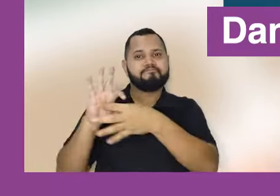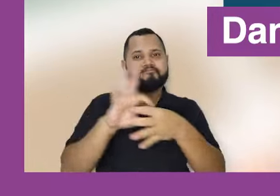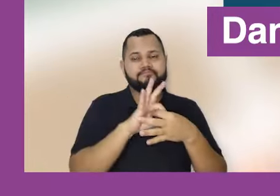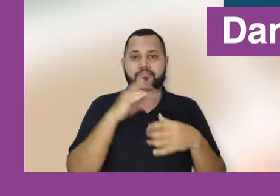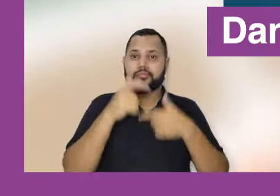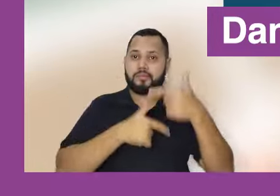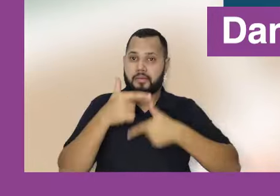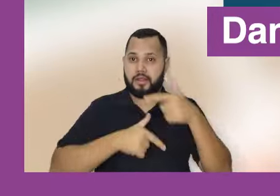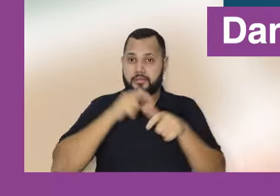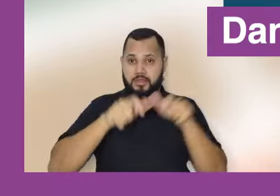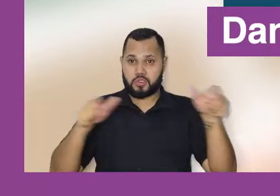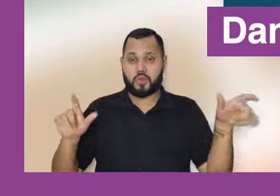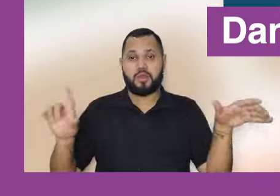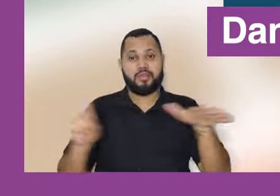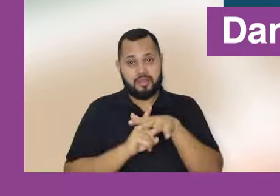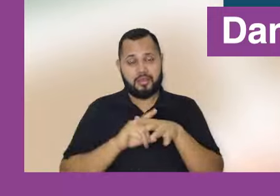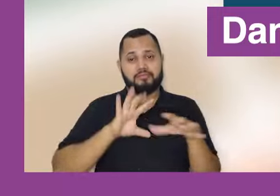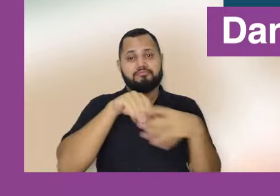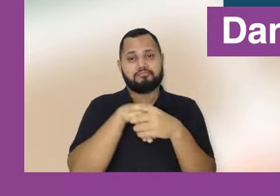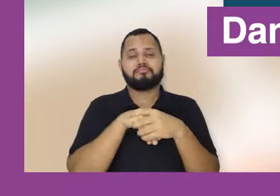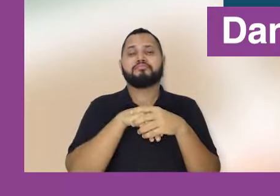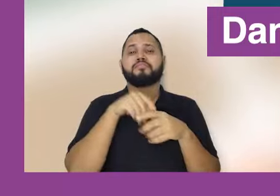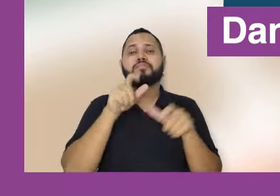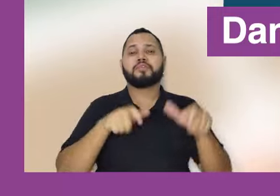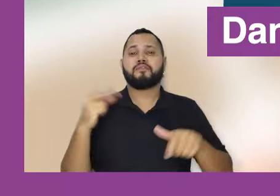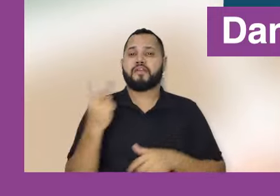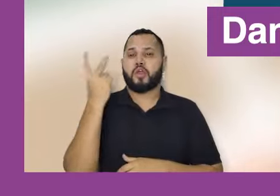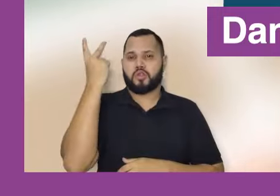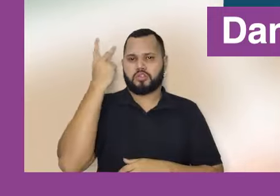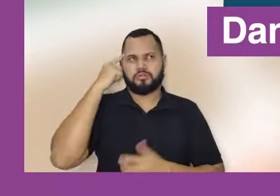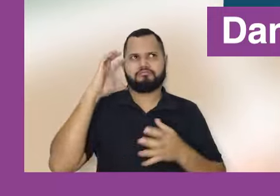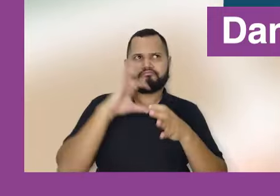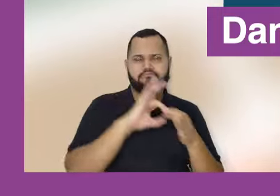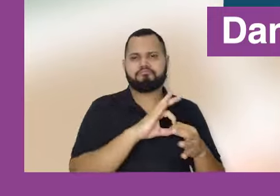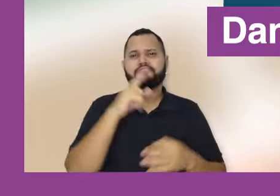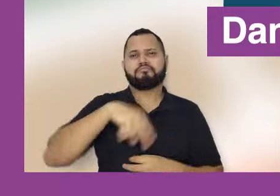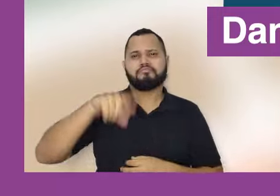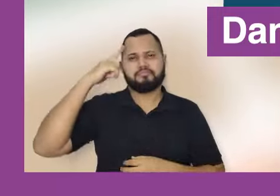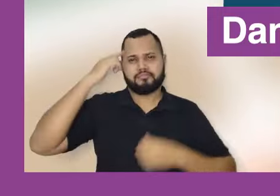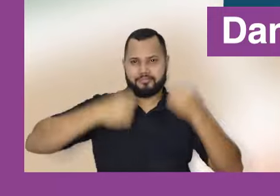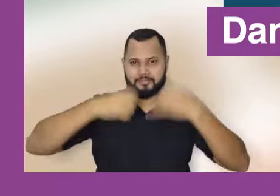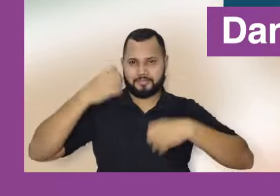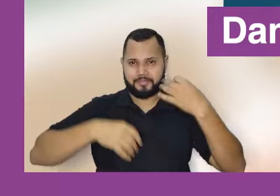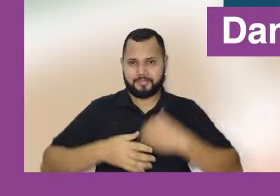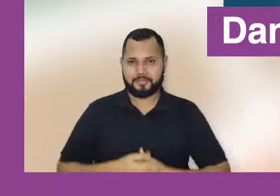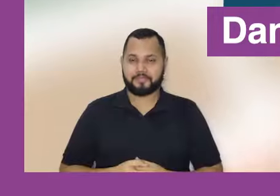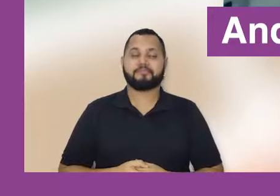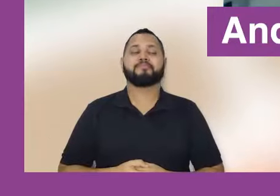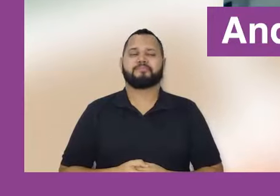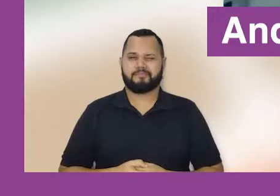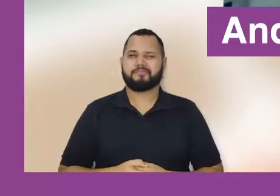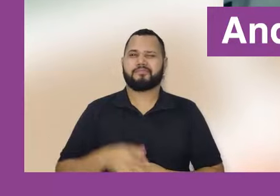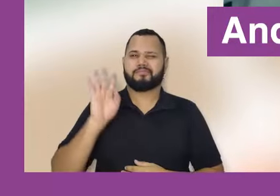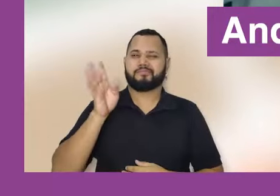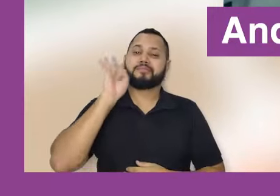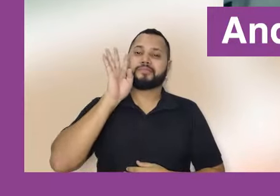de como trabalhar pessoas dentro é dessa cadeia de valores eu acho que seria interessante para as pessoas ouvirem um pouquinho legal talvez